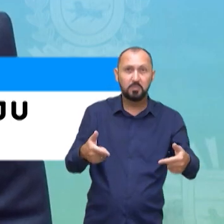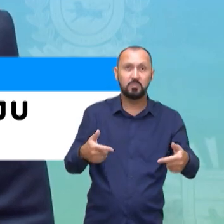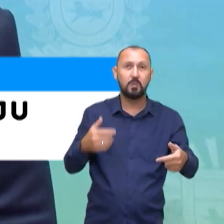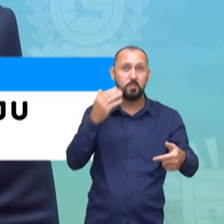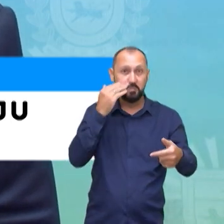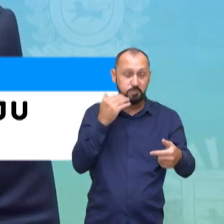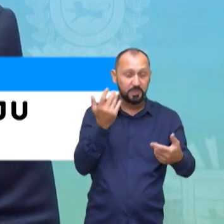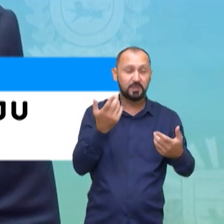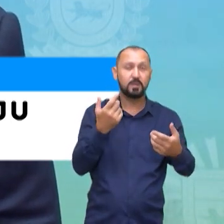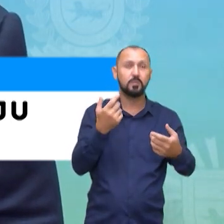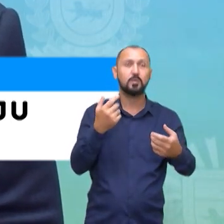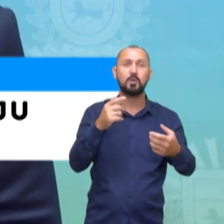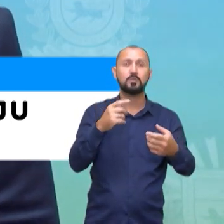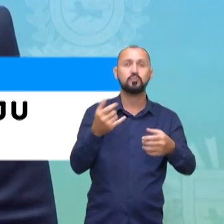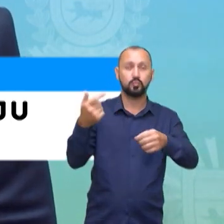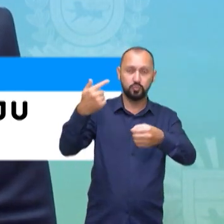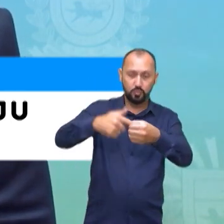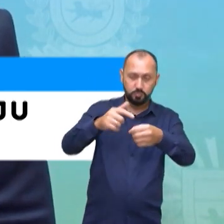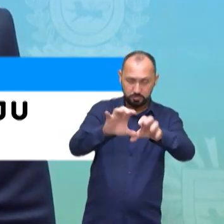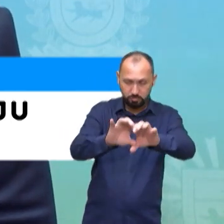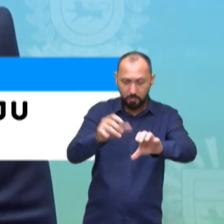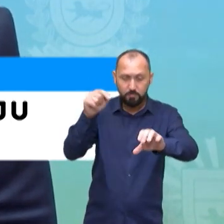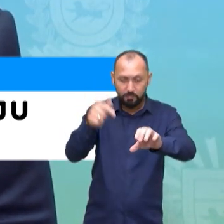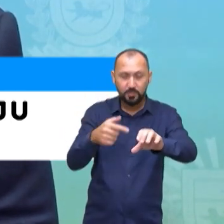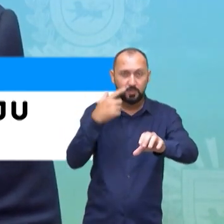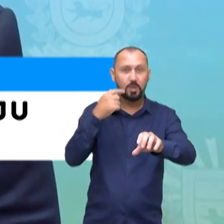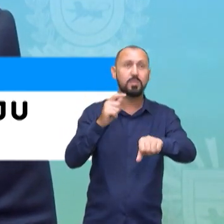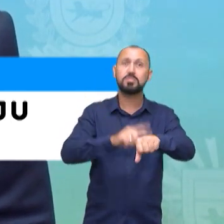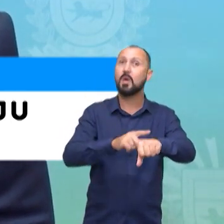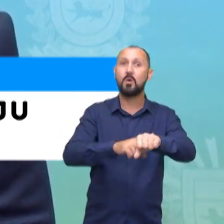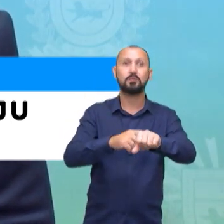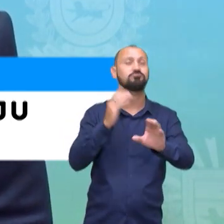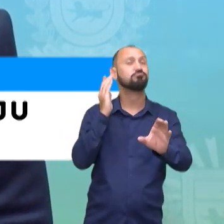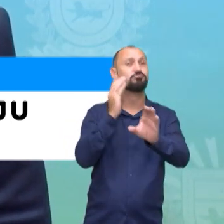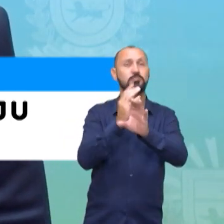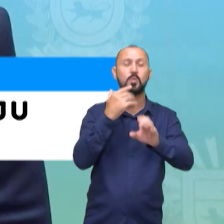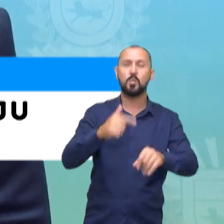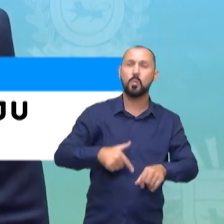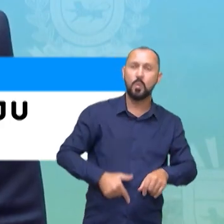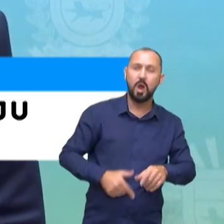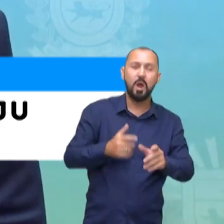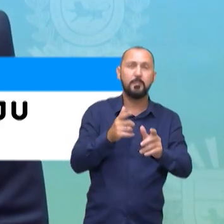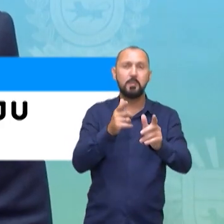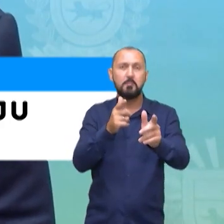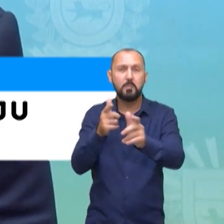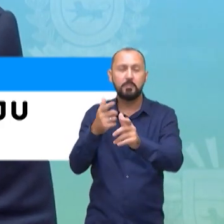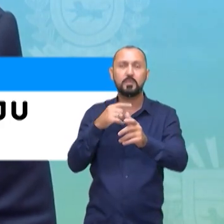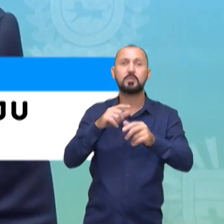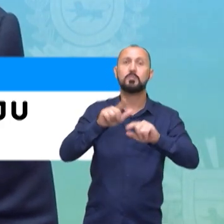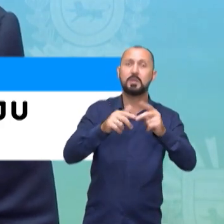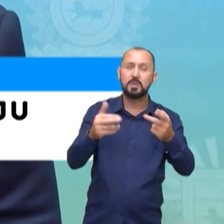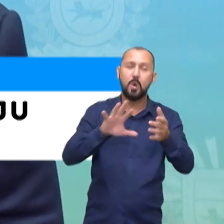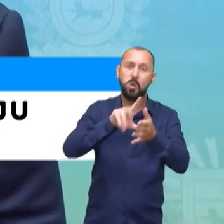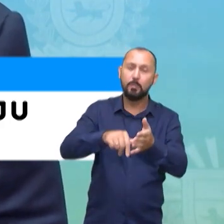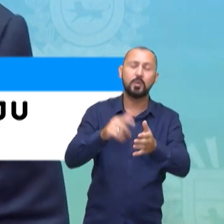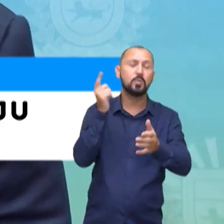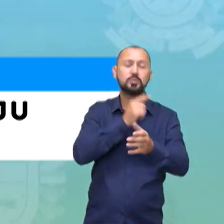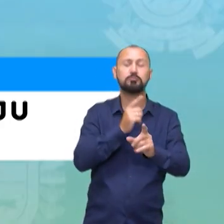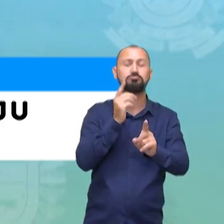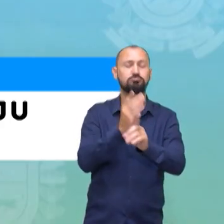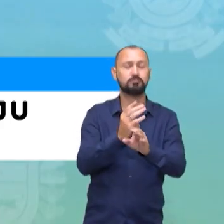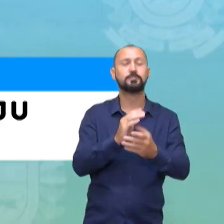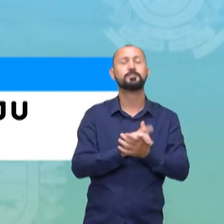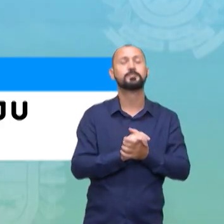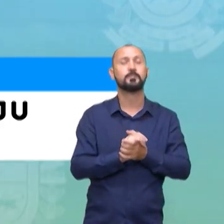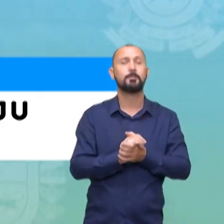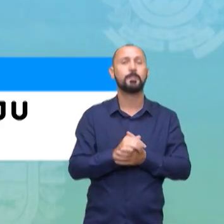veículo. Conseguimos evitar a fuga e conseguimos prendê-los em flagrante com a arma e recuperar todos os objetos. É